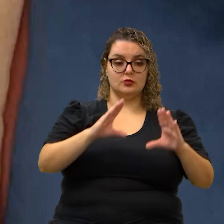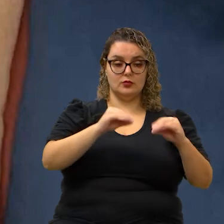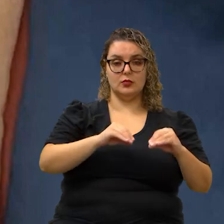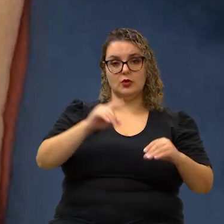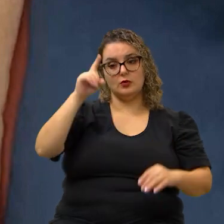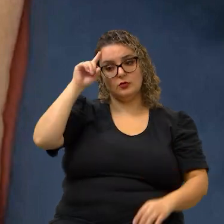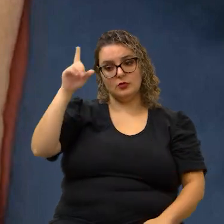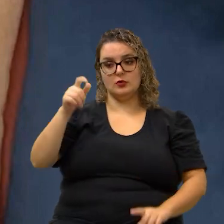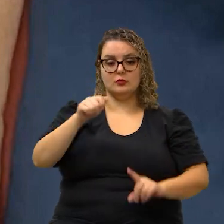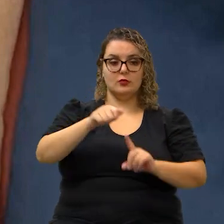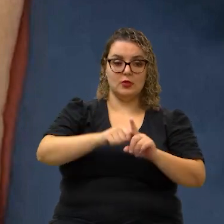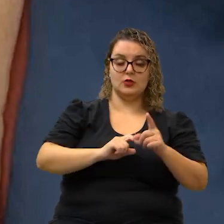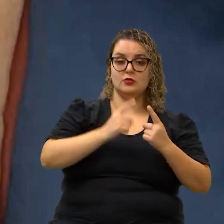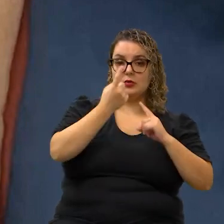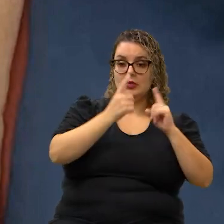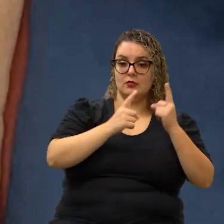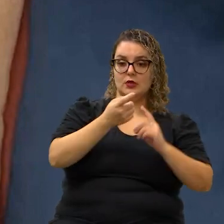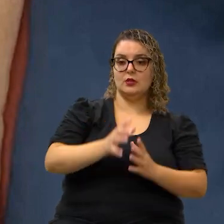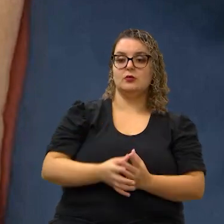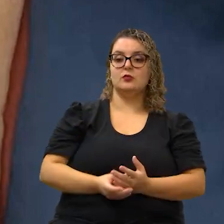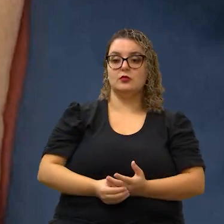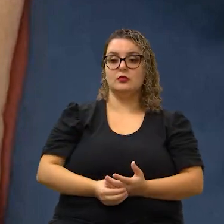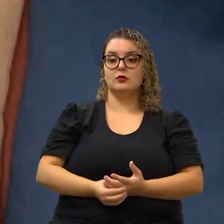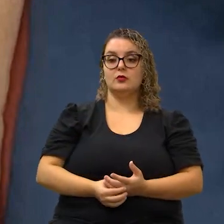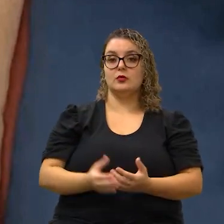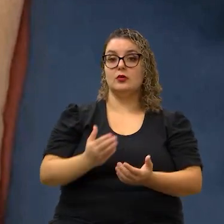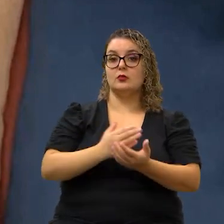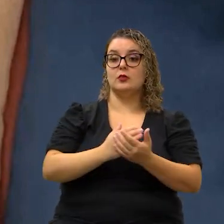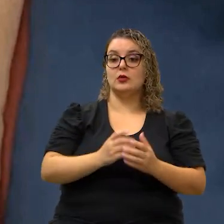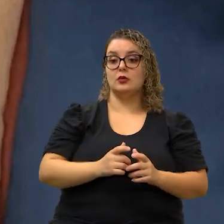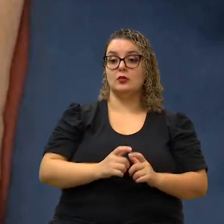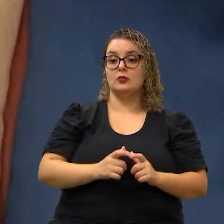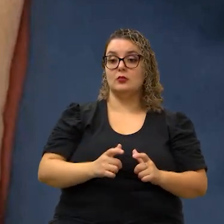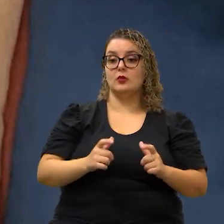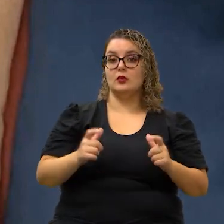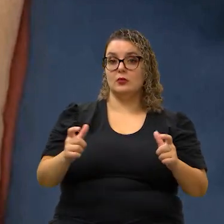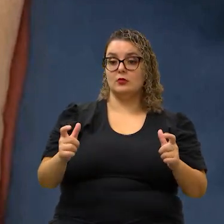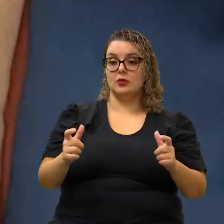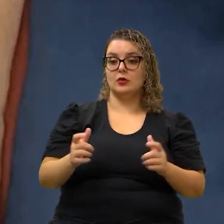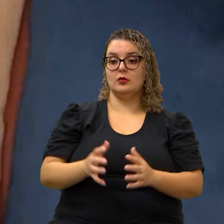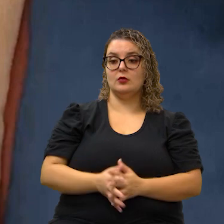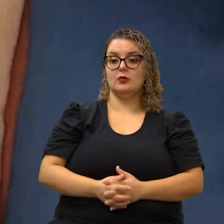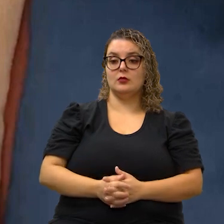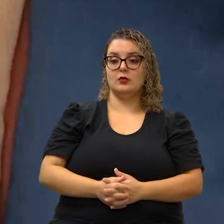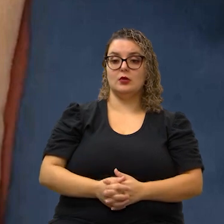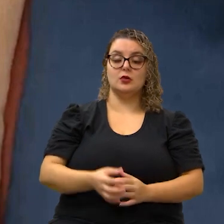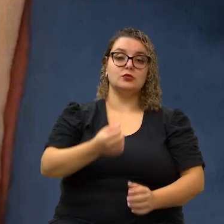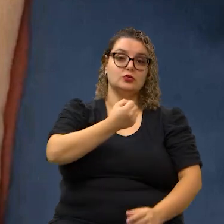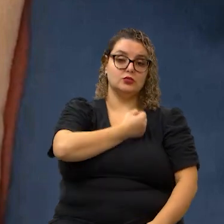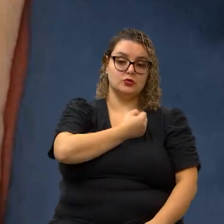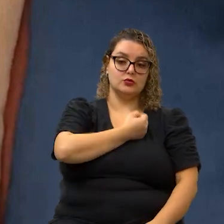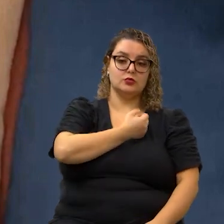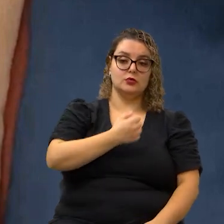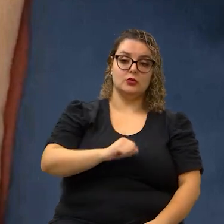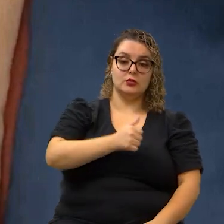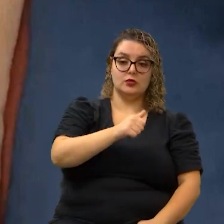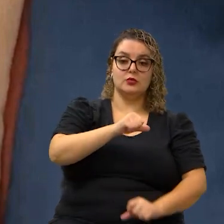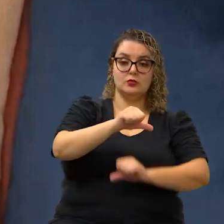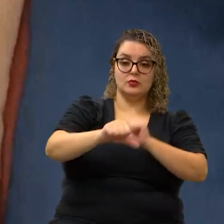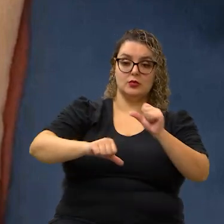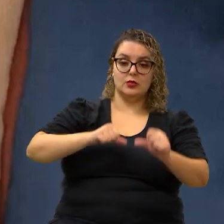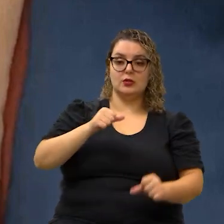ele começou a crescer, a aumentar esse número, que era de 11, ele foi para 13,